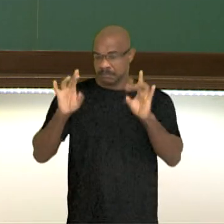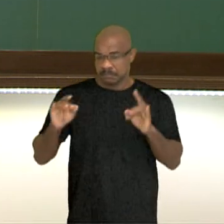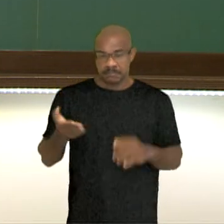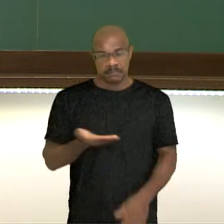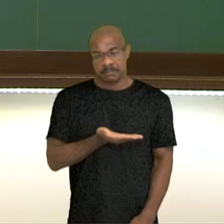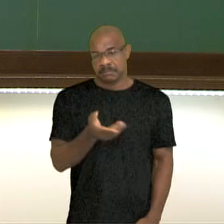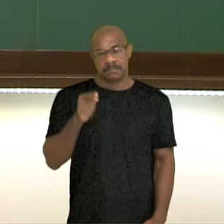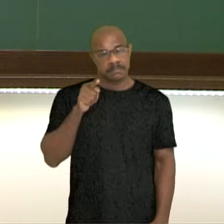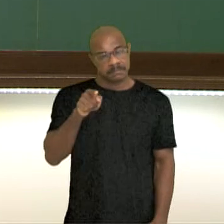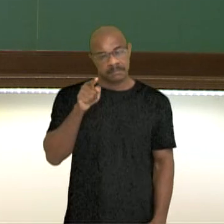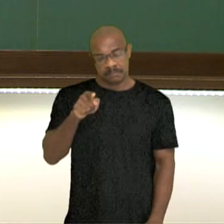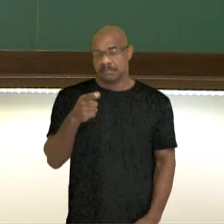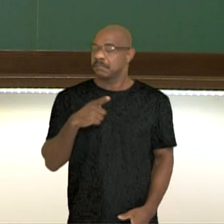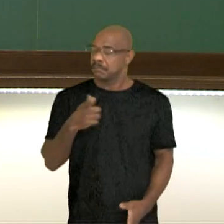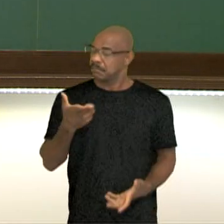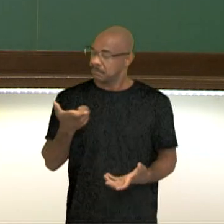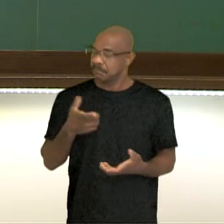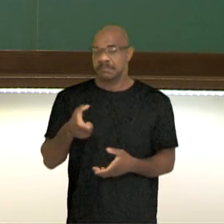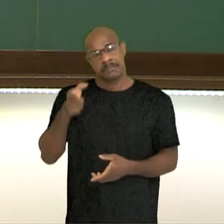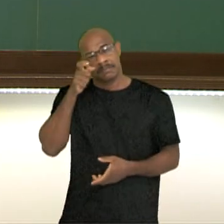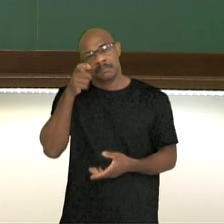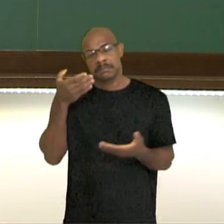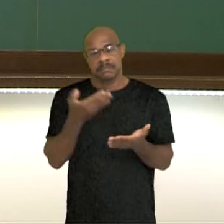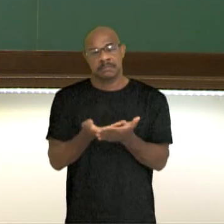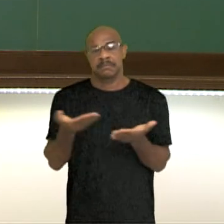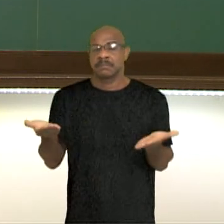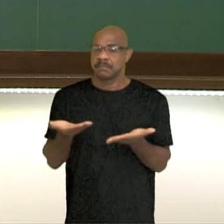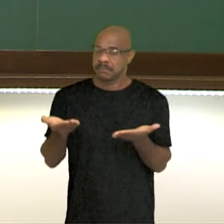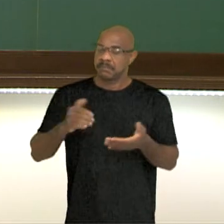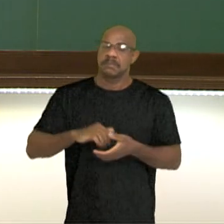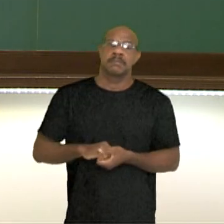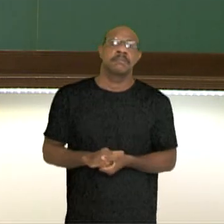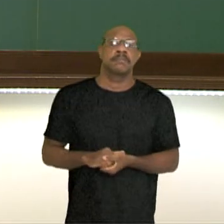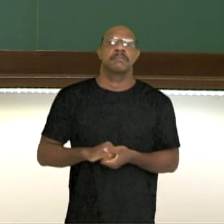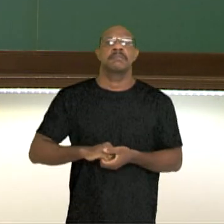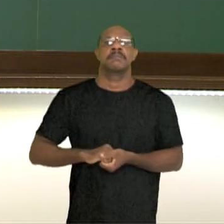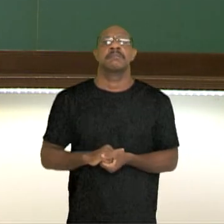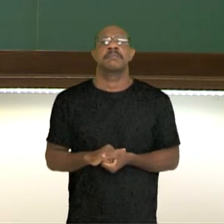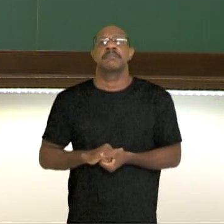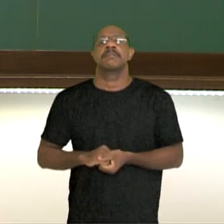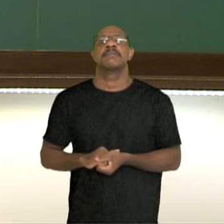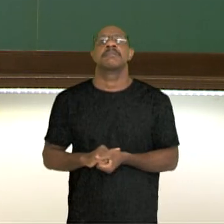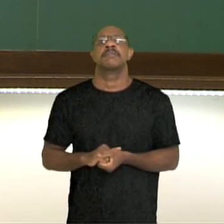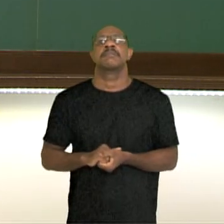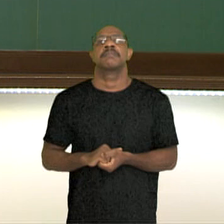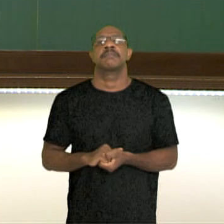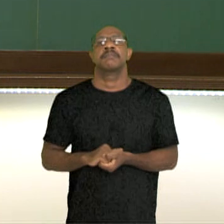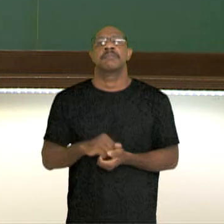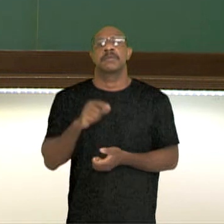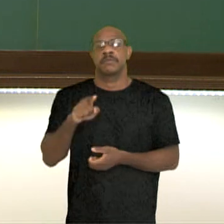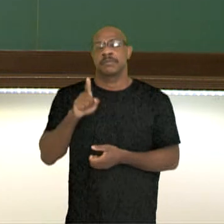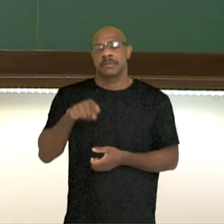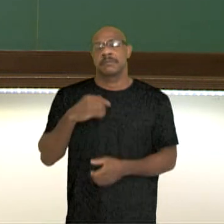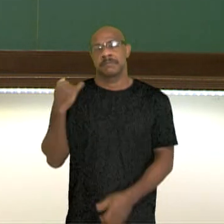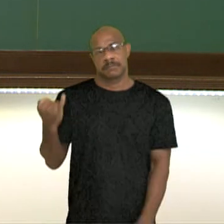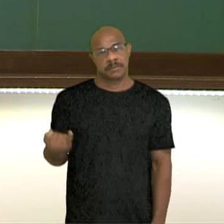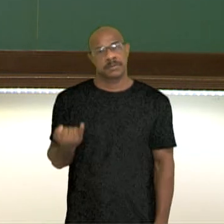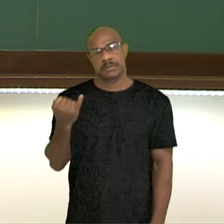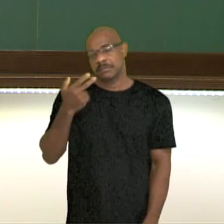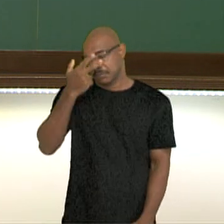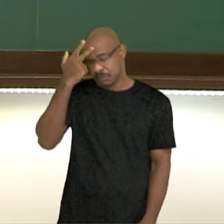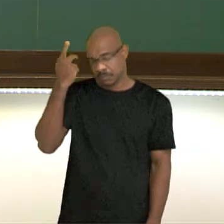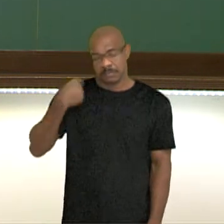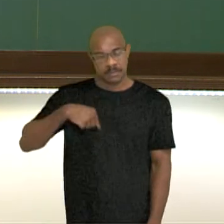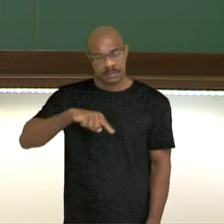você. Você é a questão de nós estarmos aqui. Você é algo muito importante, uma pessoa muito importante